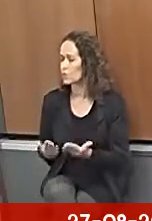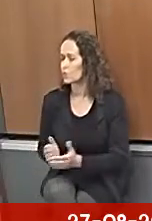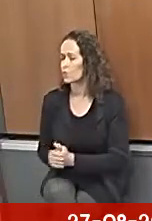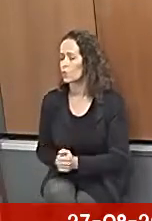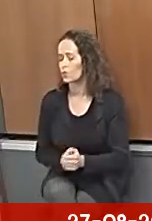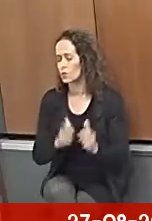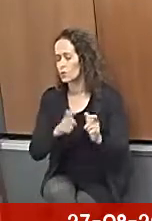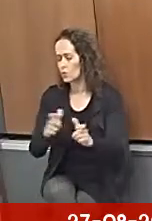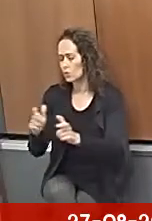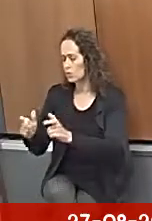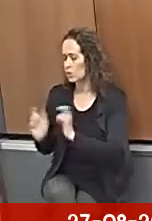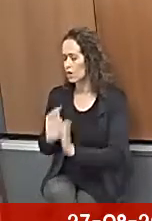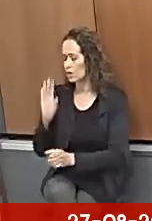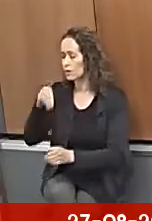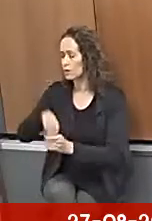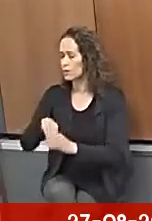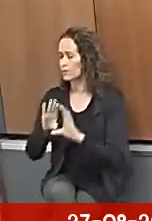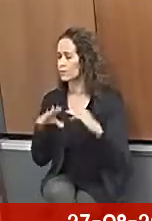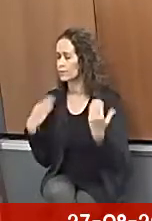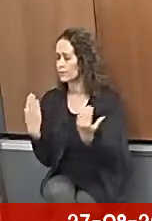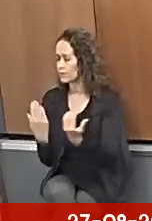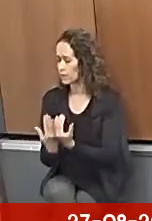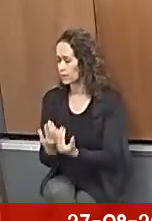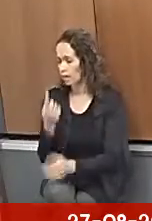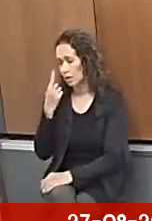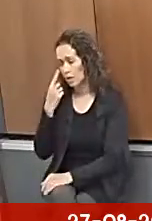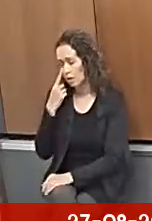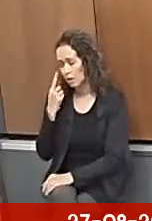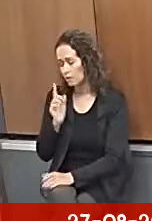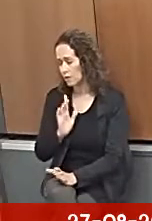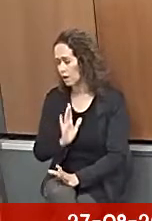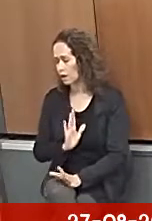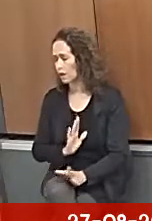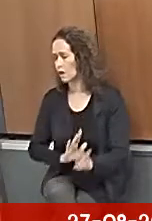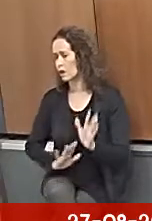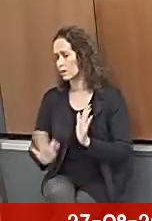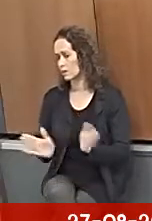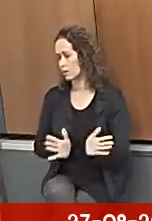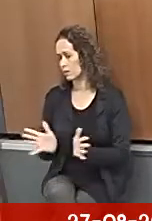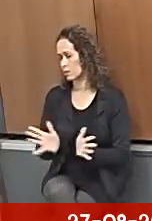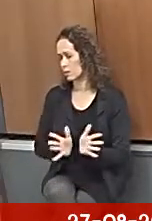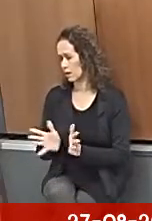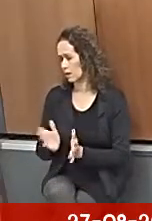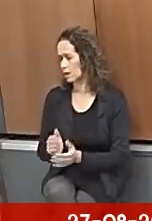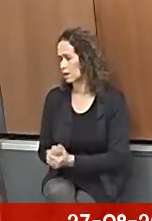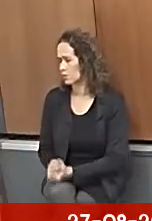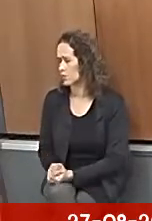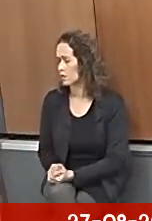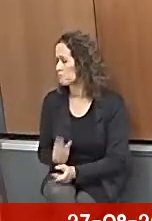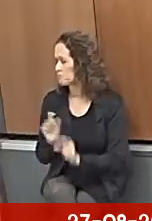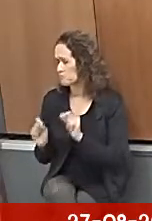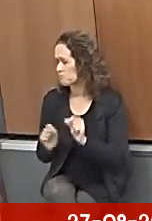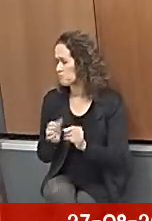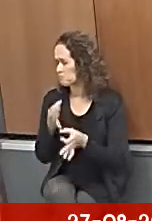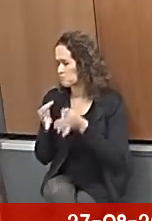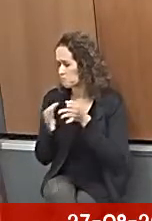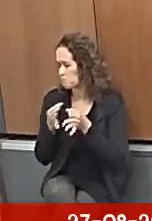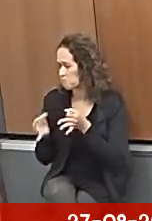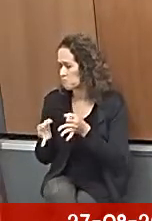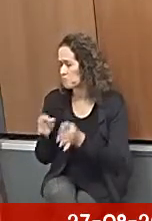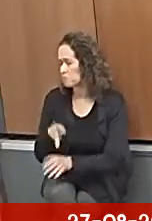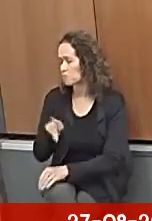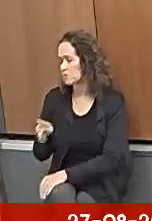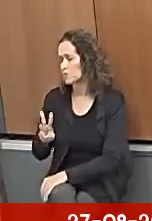desse estádio com relação à acessibilidade das pessoas com deficiência autores do requerimento deputado professor